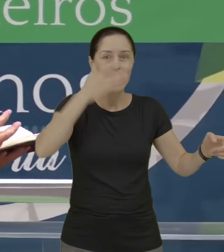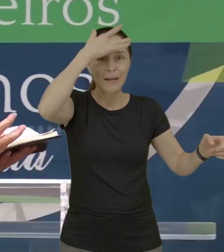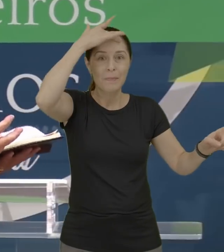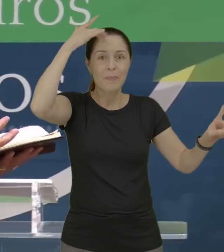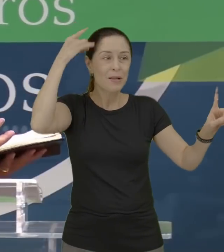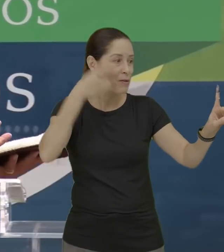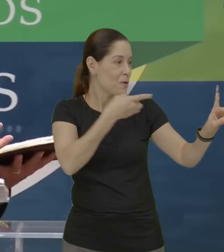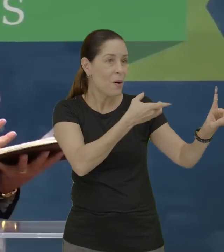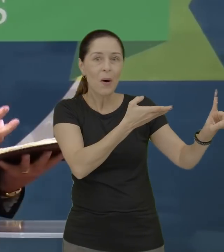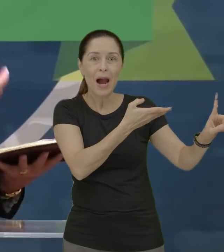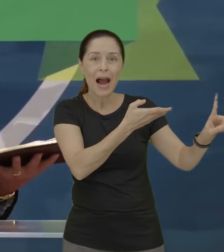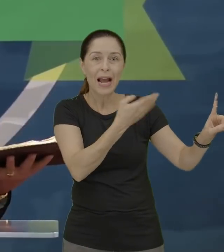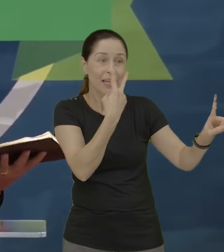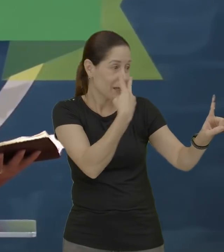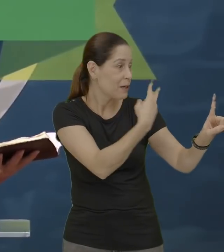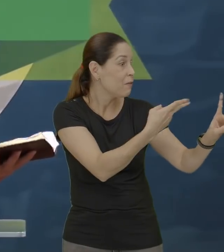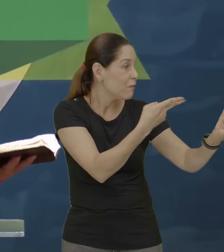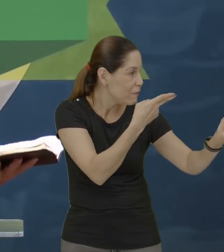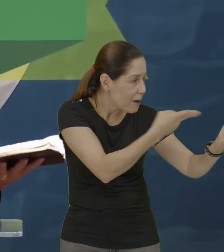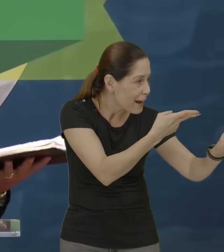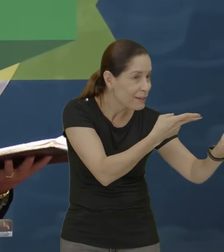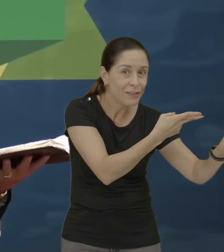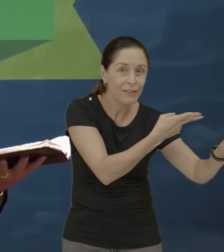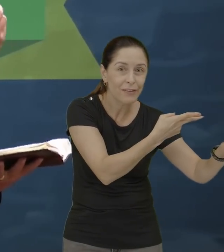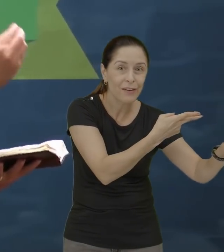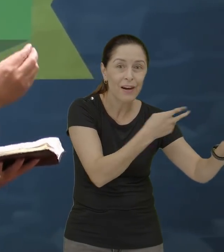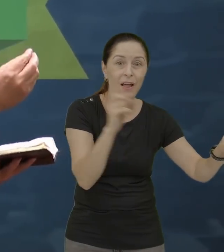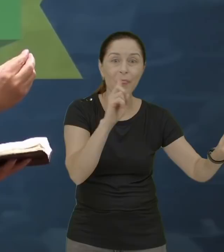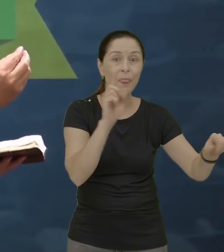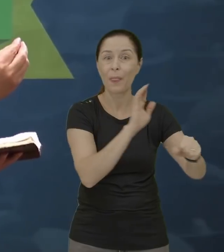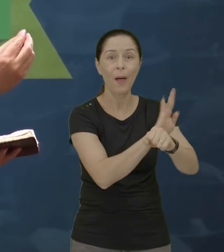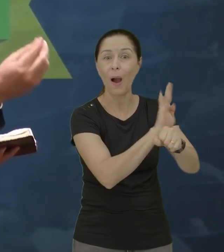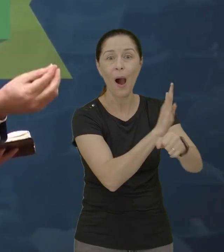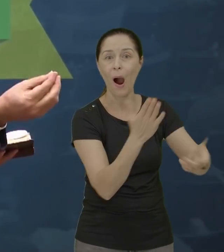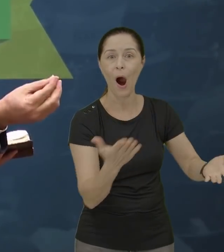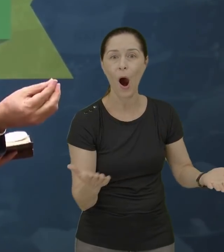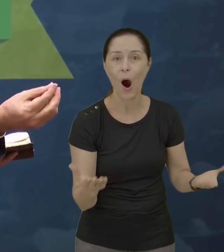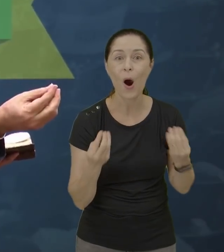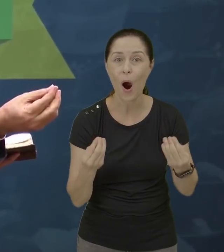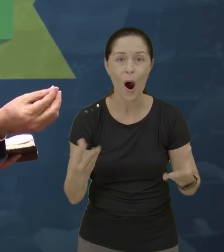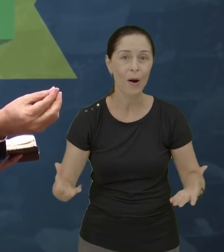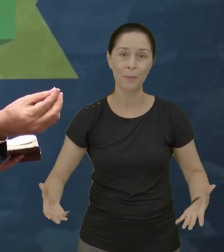nisso. O mesmo Deus que não se lembra dos seus